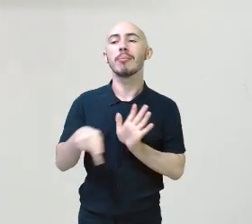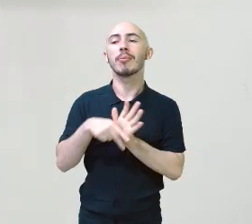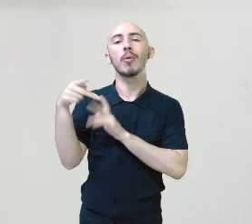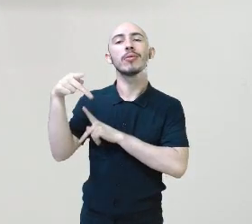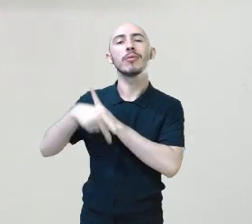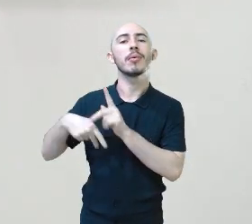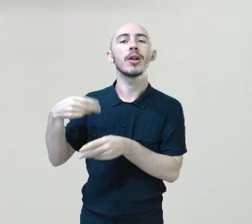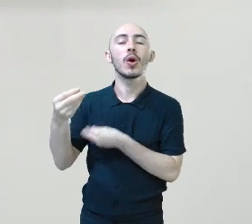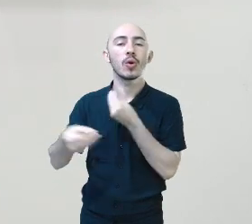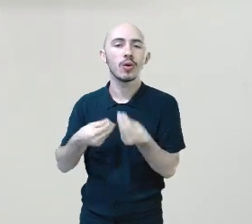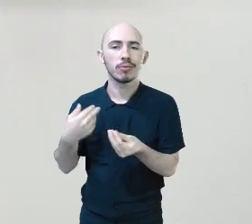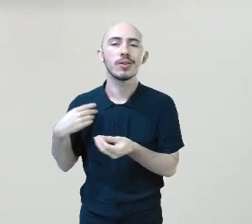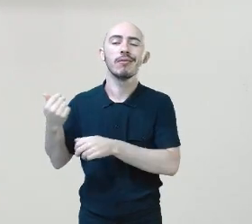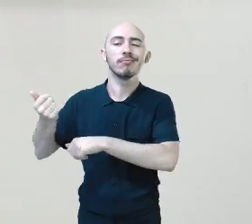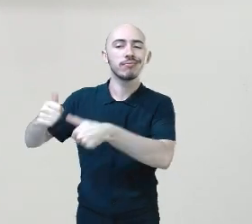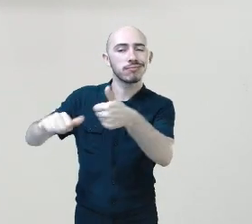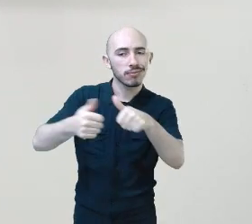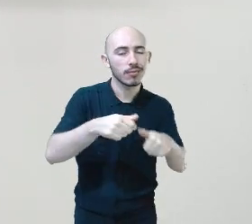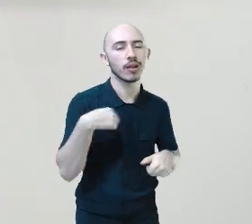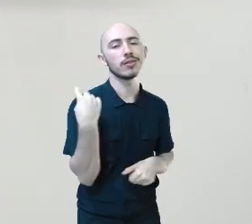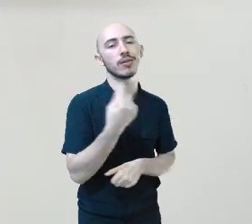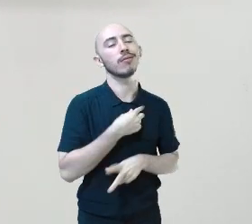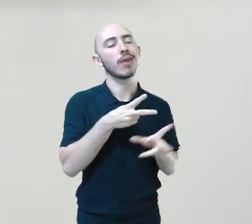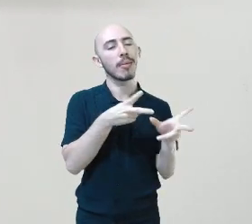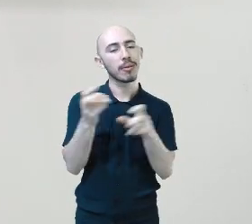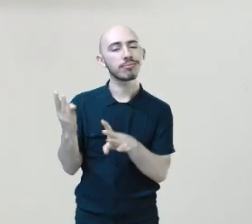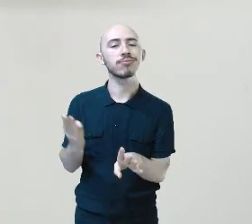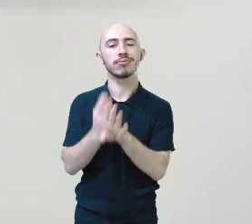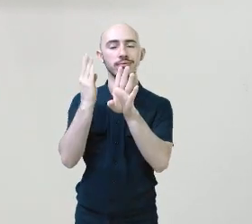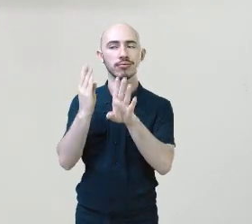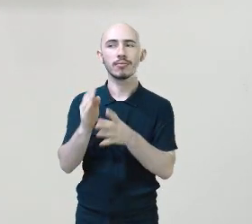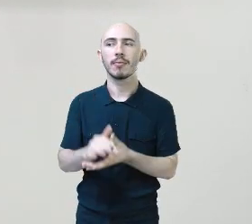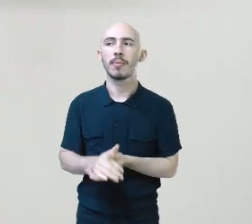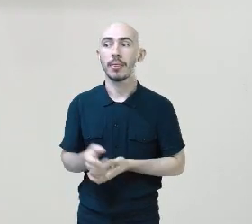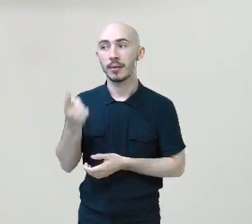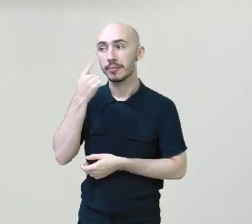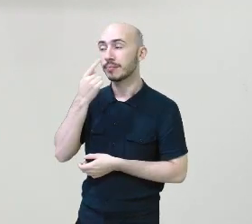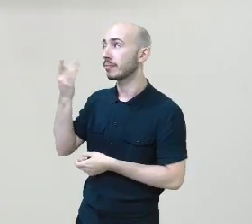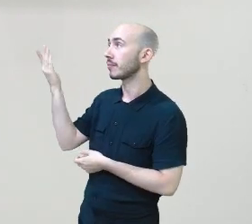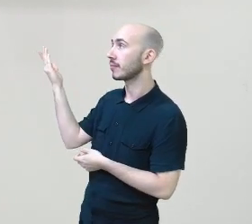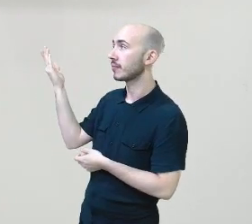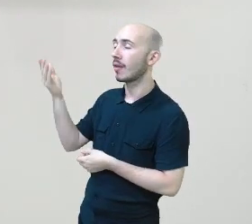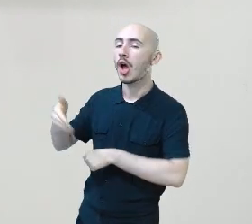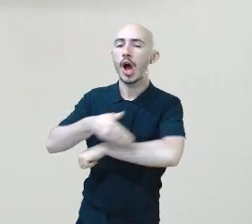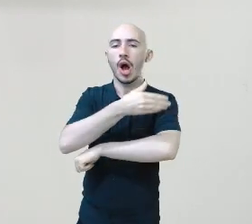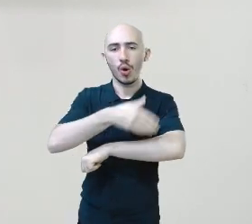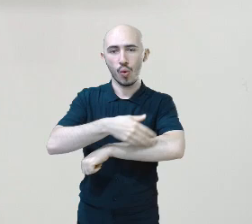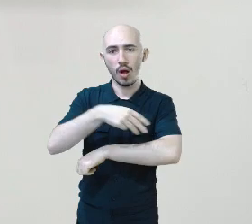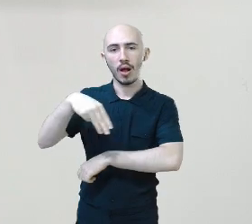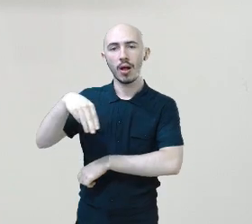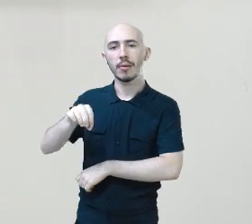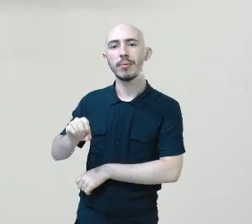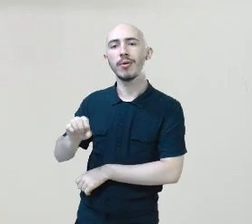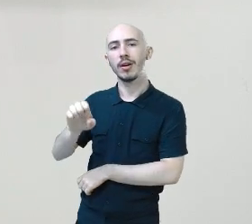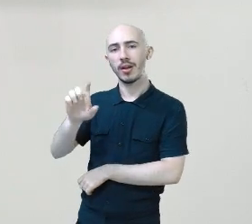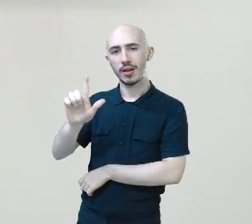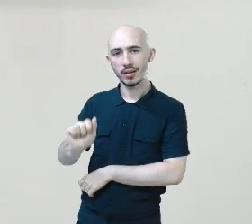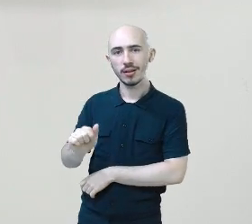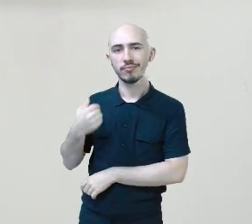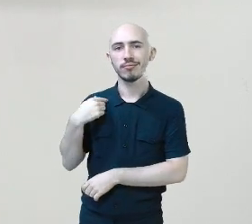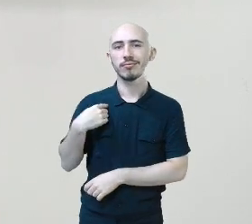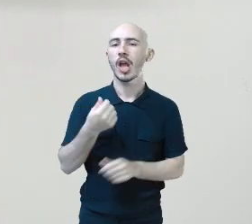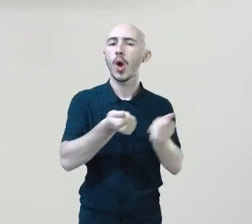da análise desses espaços. Quem for lá na Rua da Moeda vai encontrar um monumento de homenagem ao Chico